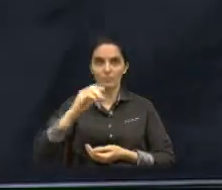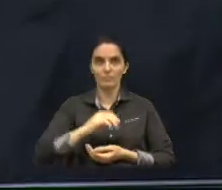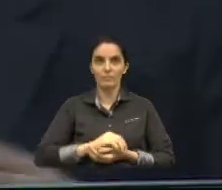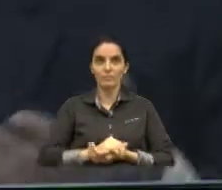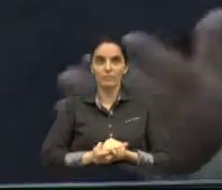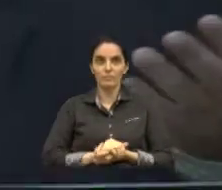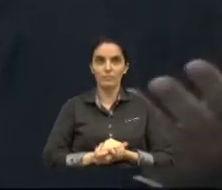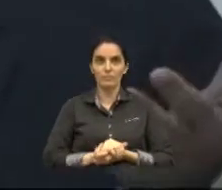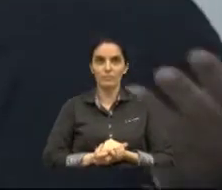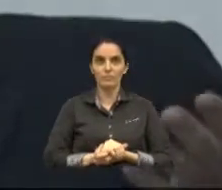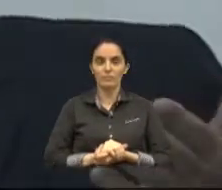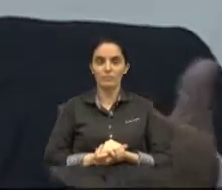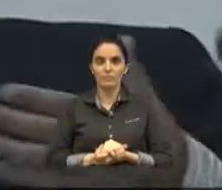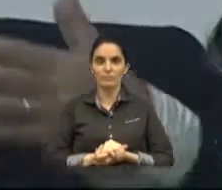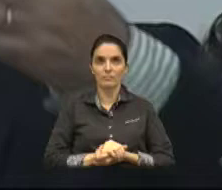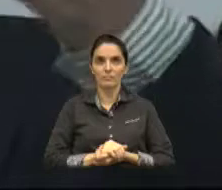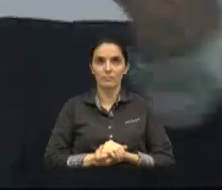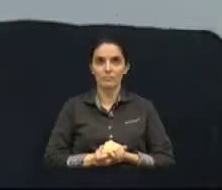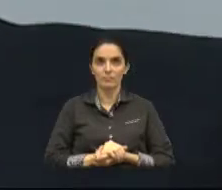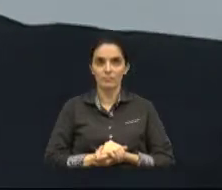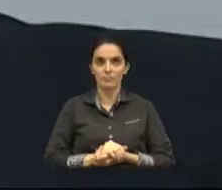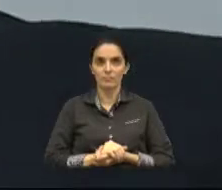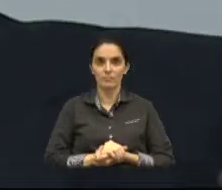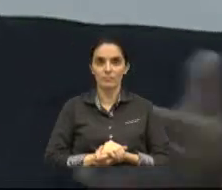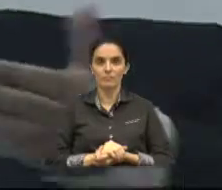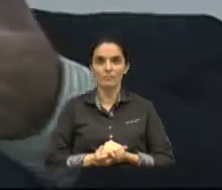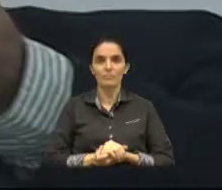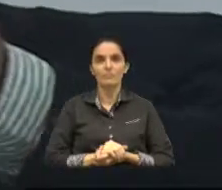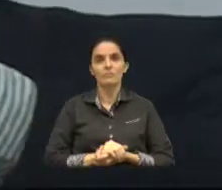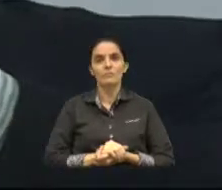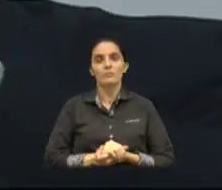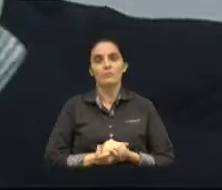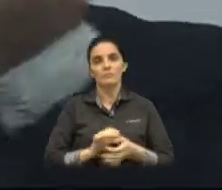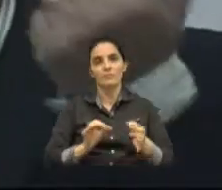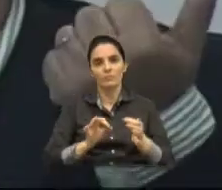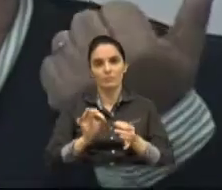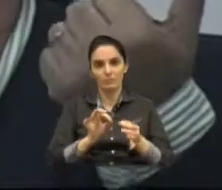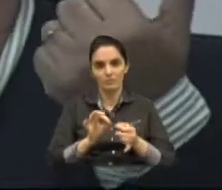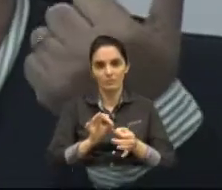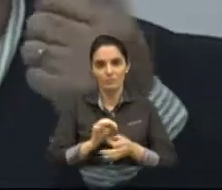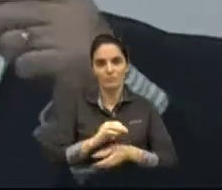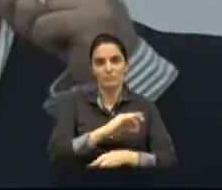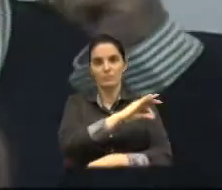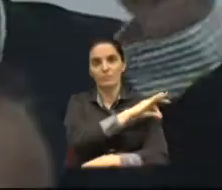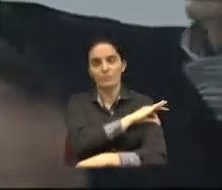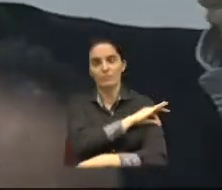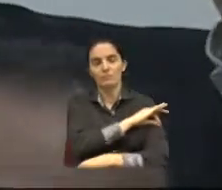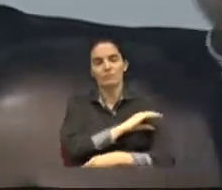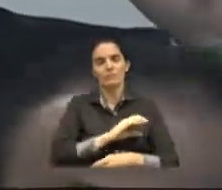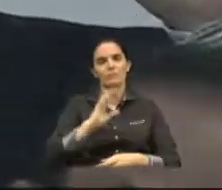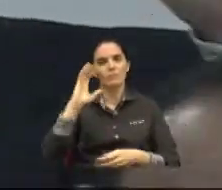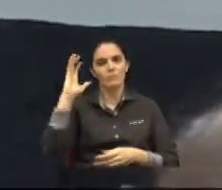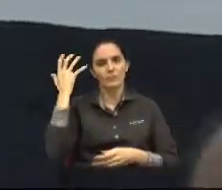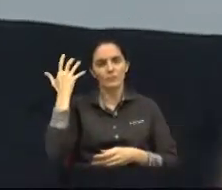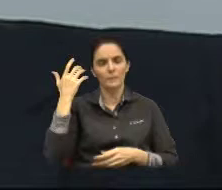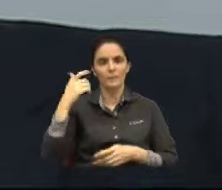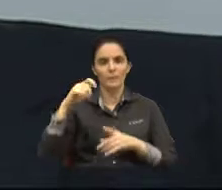eu tomei a liberdade de fazer ao senhor prefeito, pelo caso que aconteceu em abril, quando teve